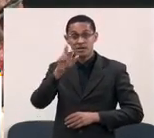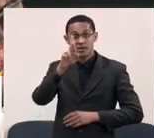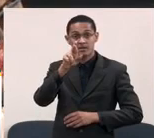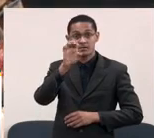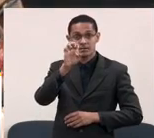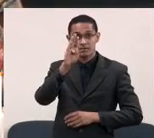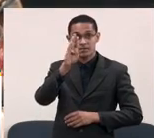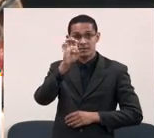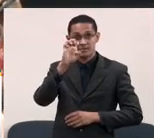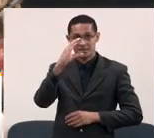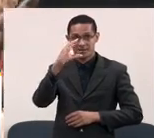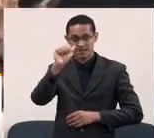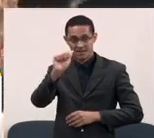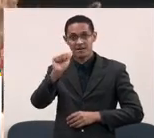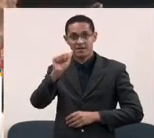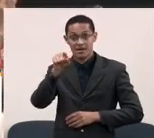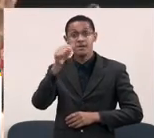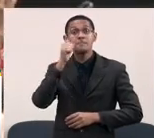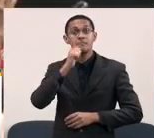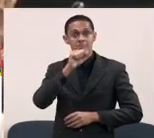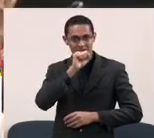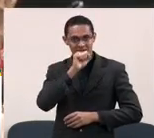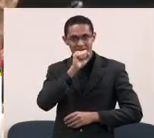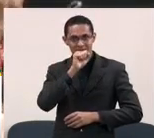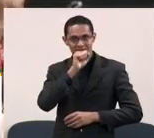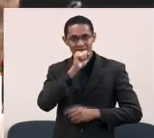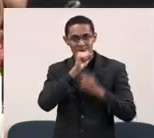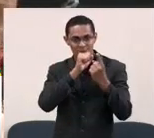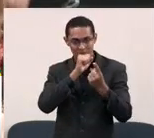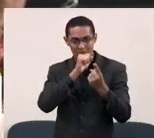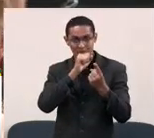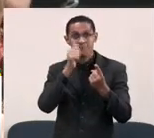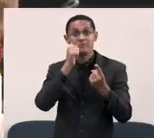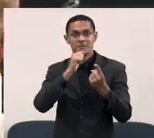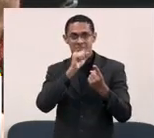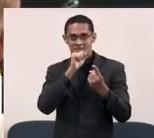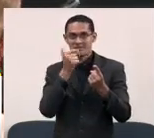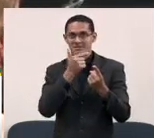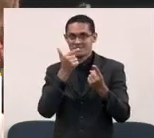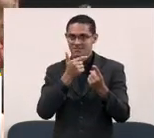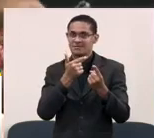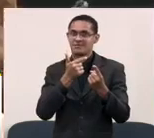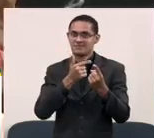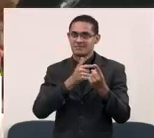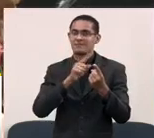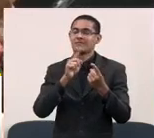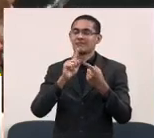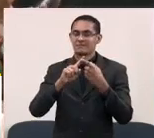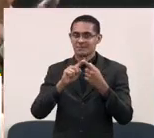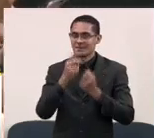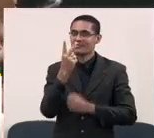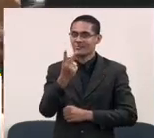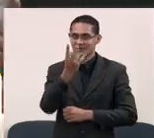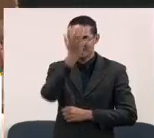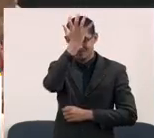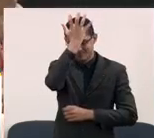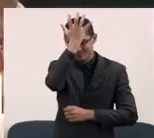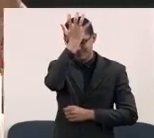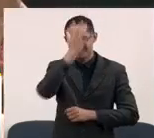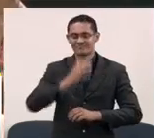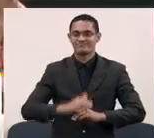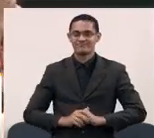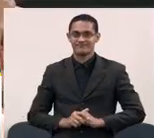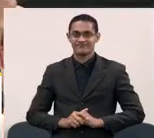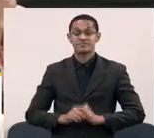pessoa autista e também madrasta de pessoa autista. Tem dois autistas sob sua responsabilidade. Quero